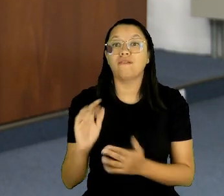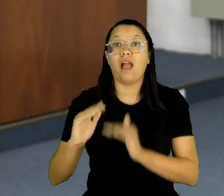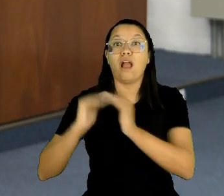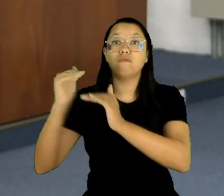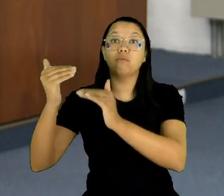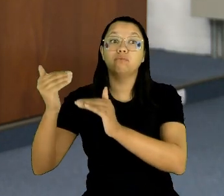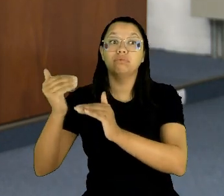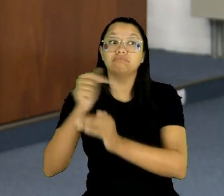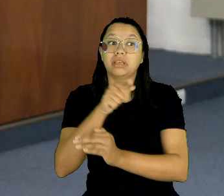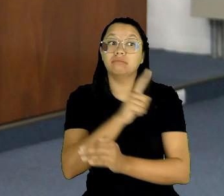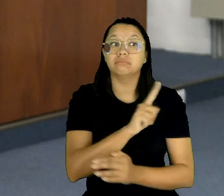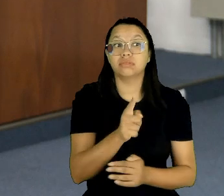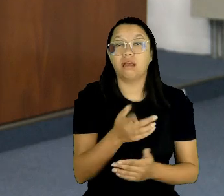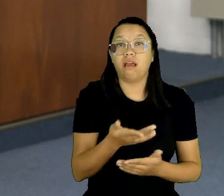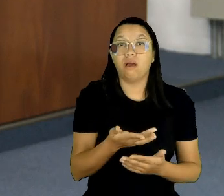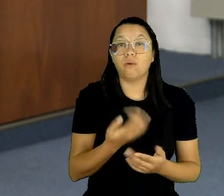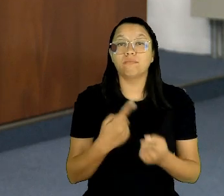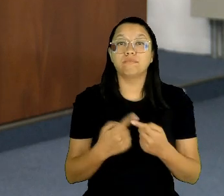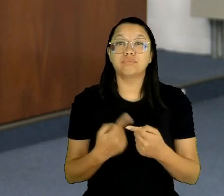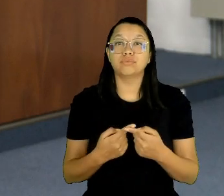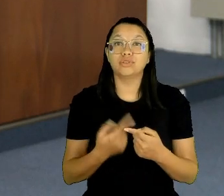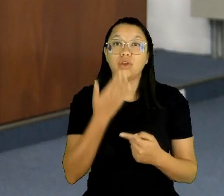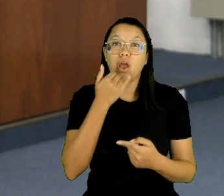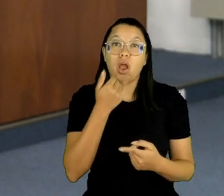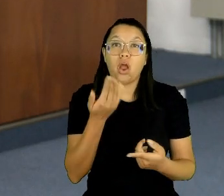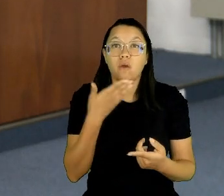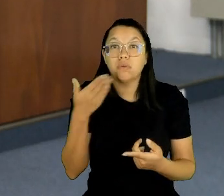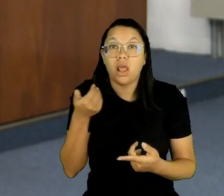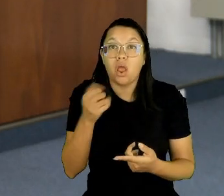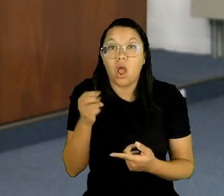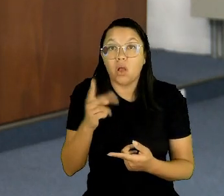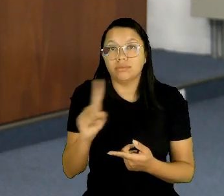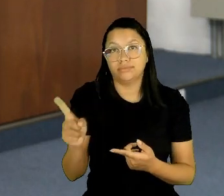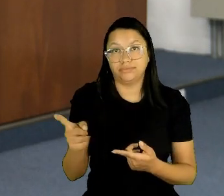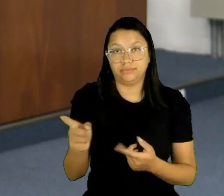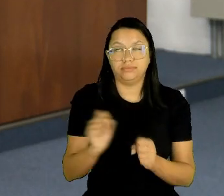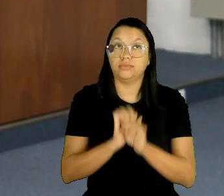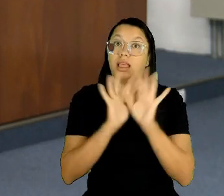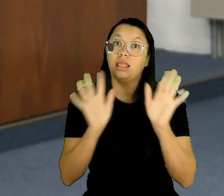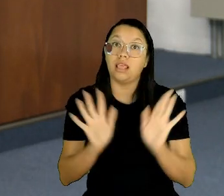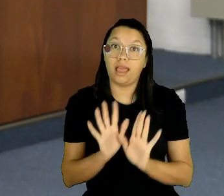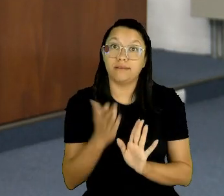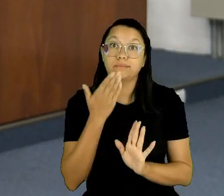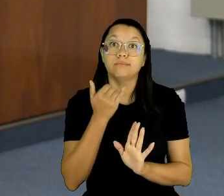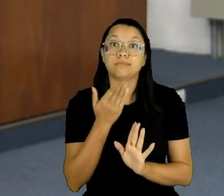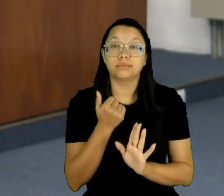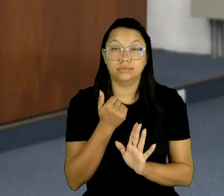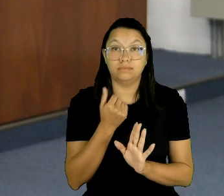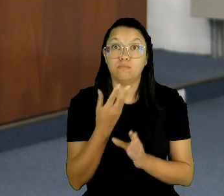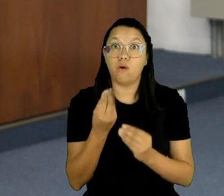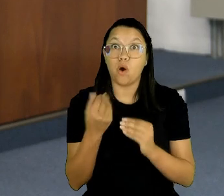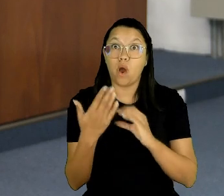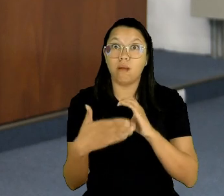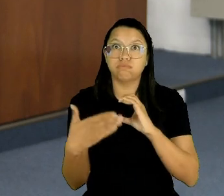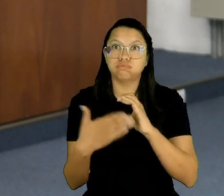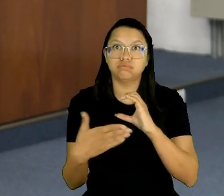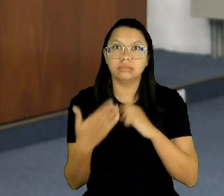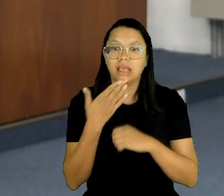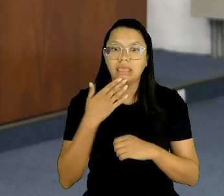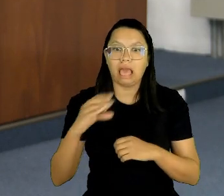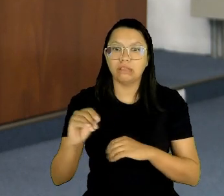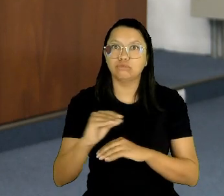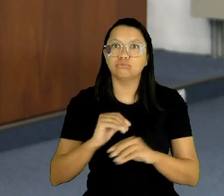paciente vai evoluir com diabetes e o outro não, porque ele está comendo melhor ou não. É claro que comer